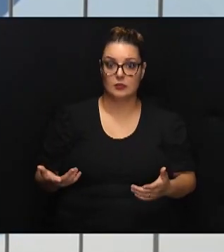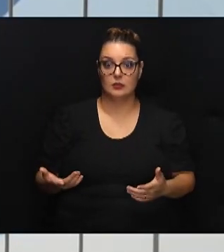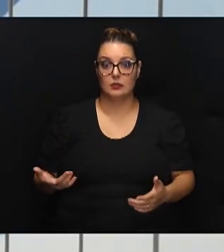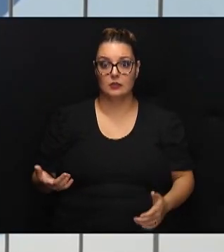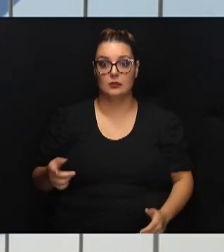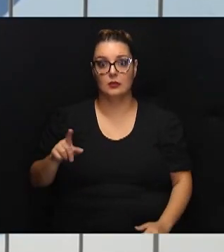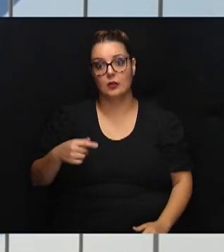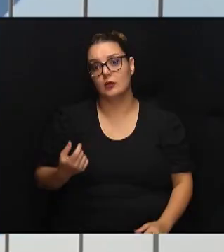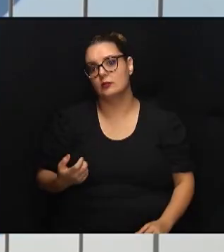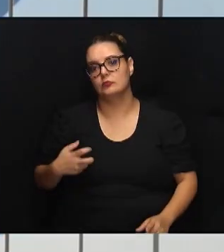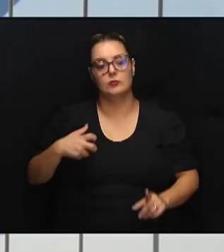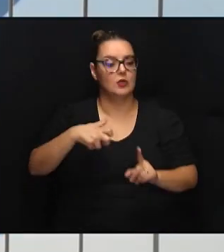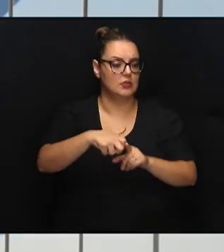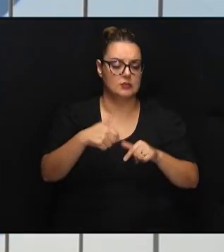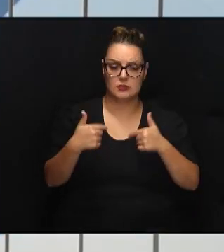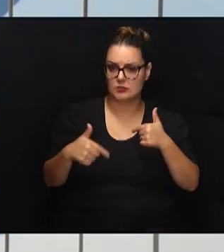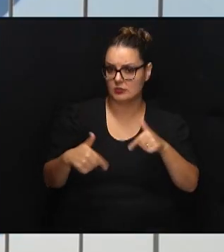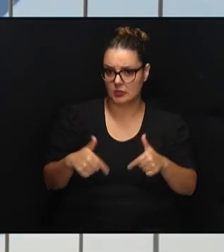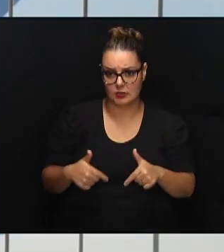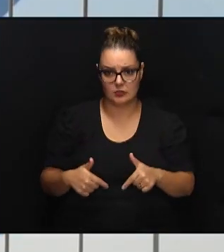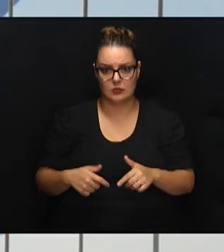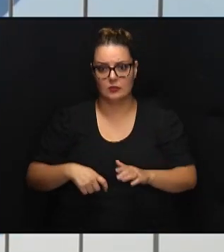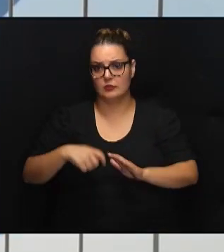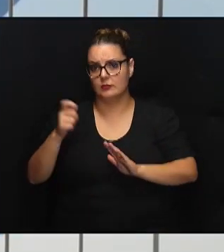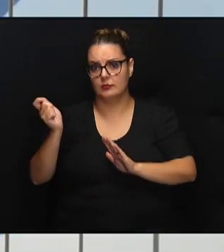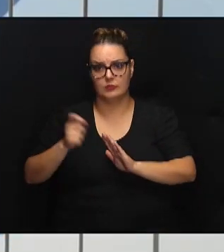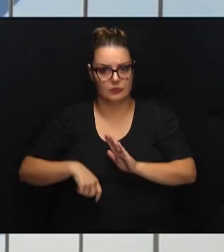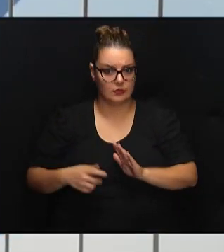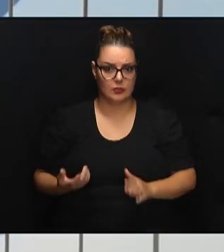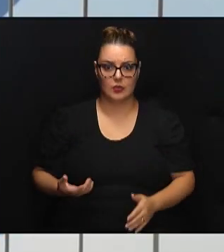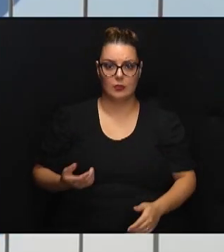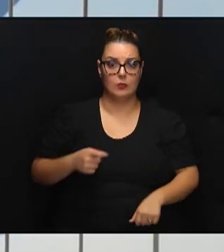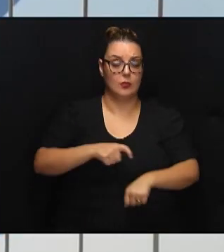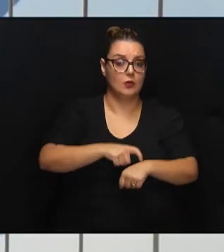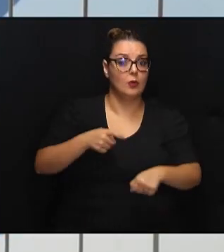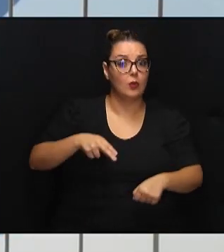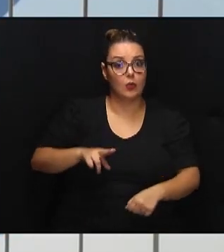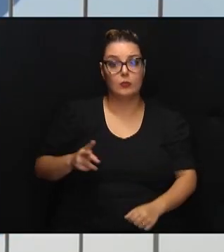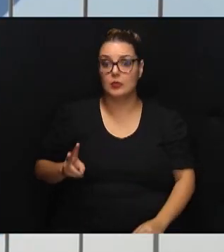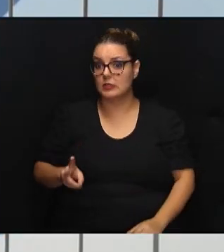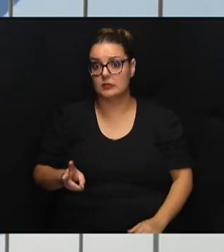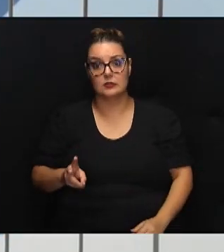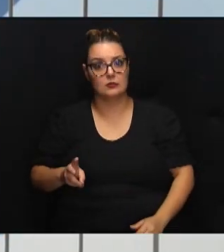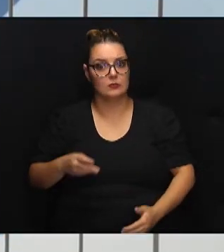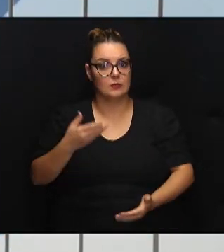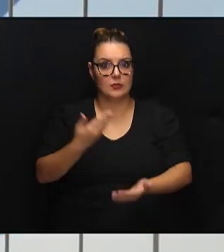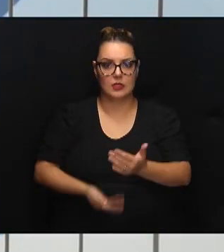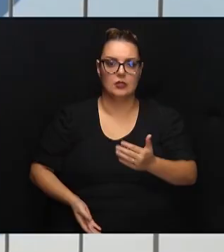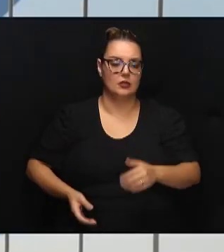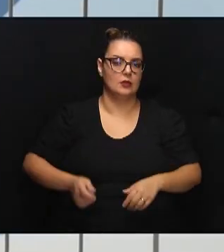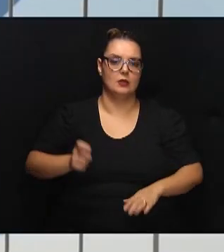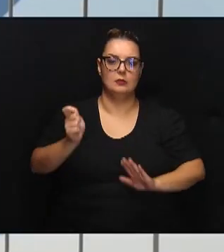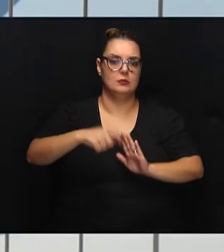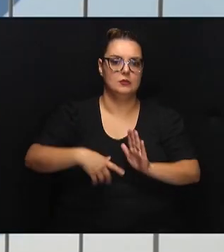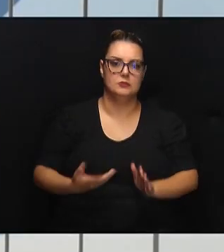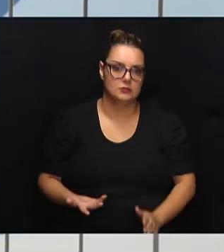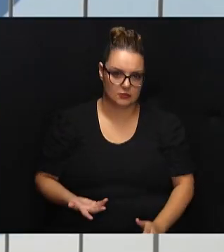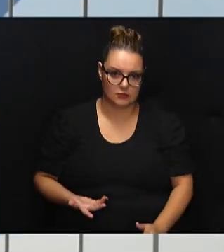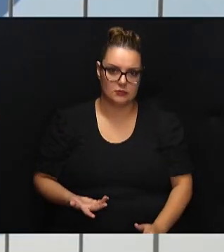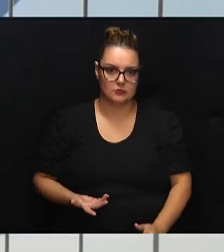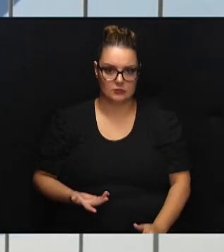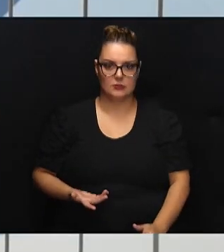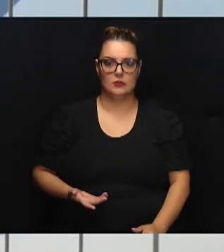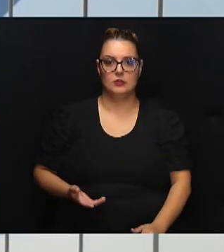a um acidente de trabalho que pode incapacitá-lo temporariamente ou permanentemente, sem direito algum de estar protegido, por exemplo, pelo